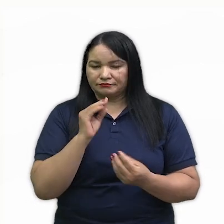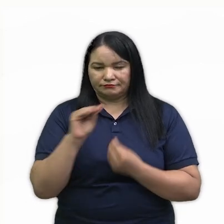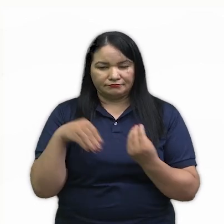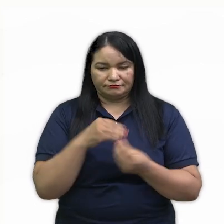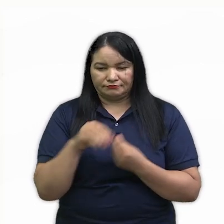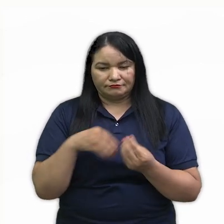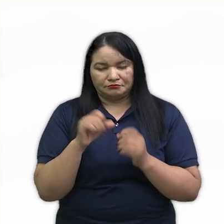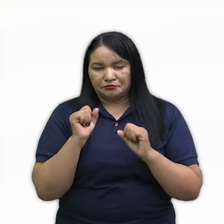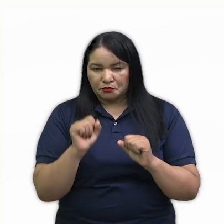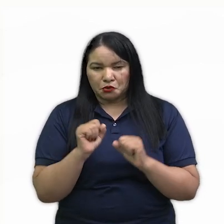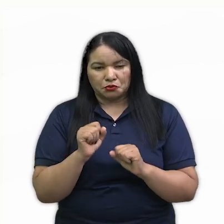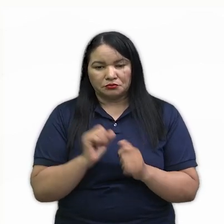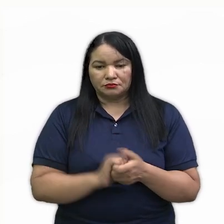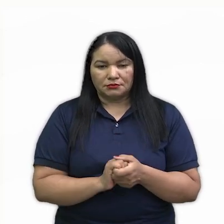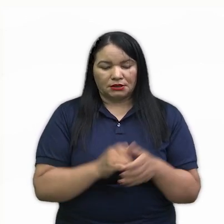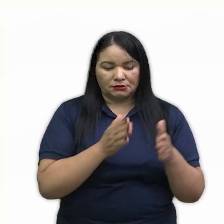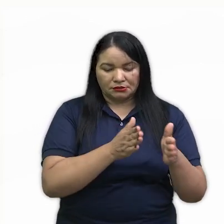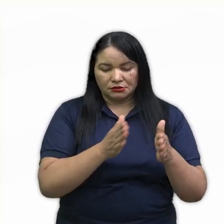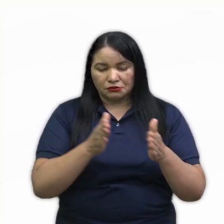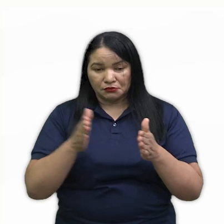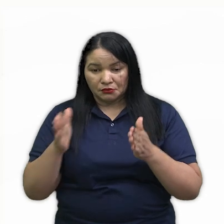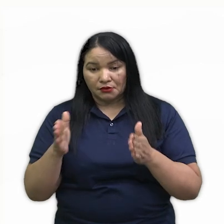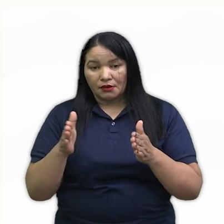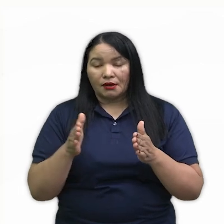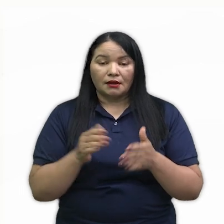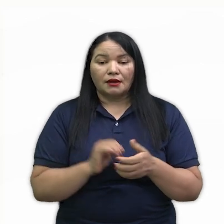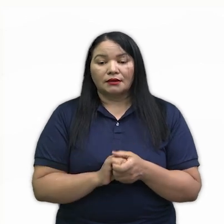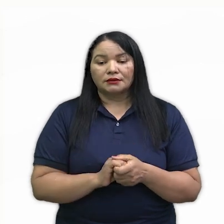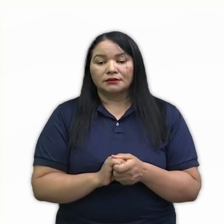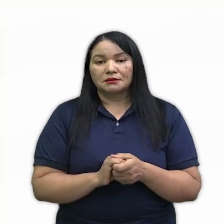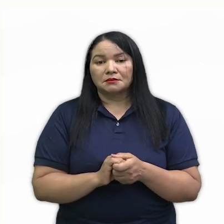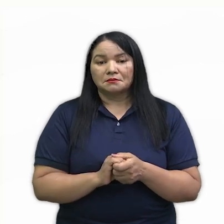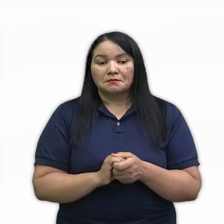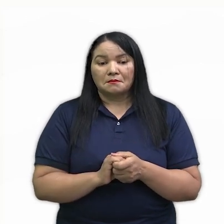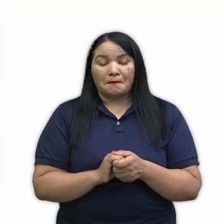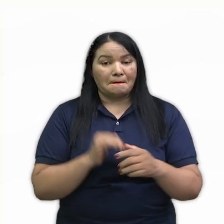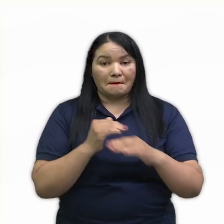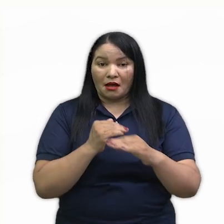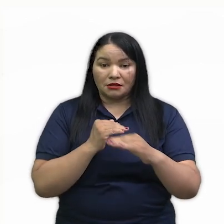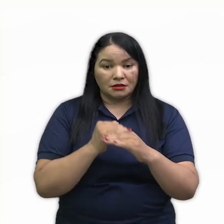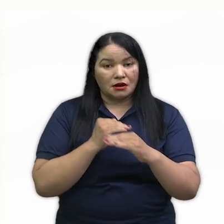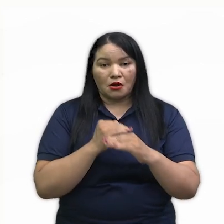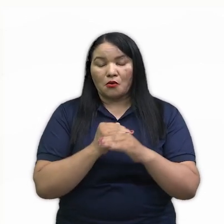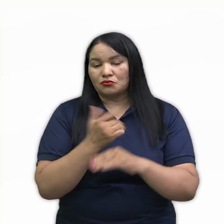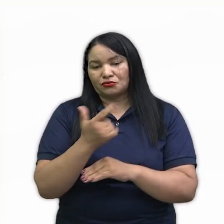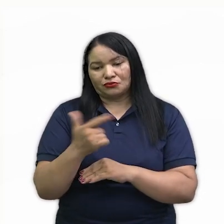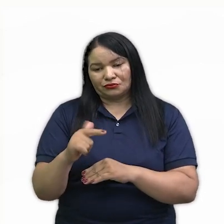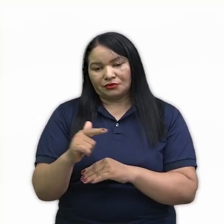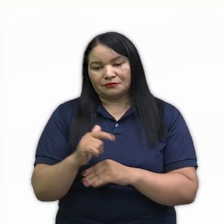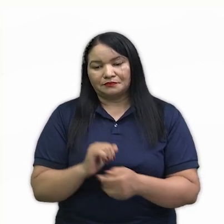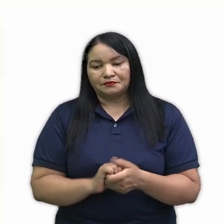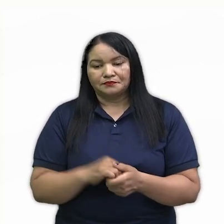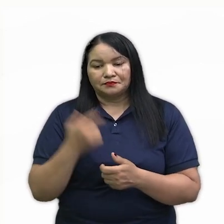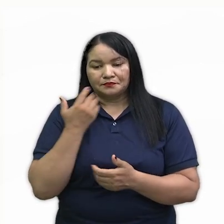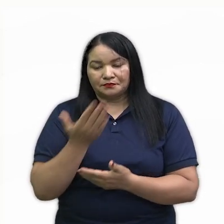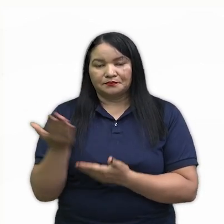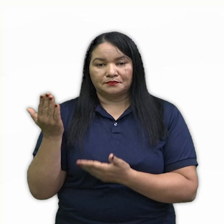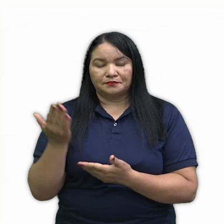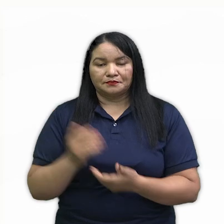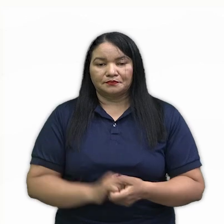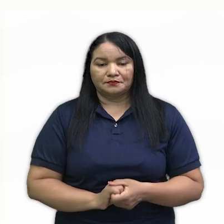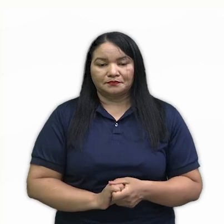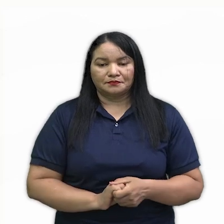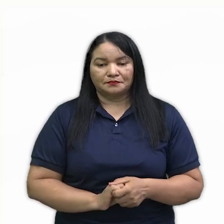né? Quando ela não segue aí, não possui um padrão de formação, tá? Que é esse caso aqui.